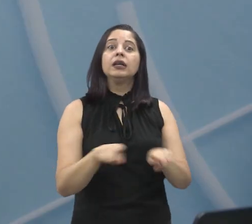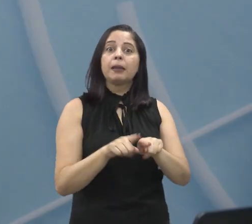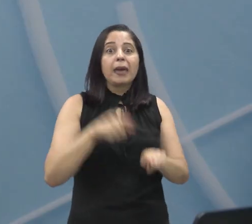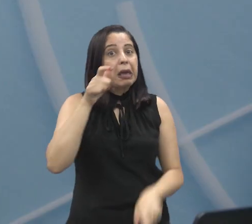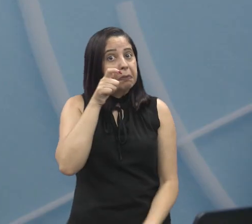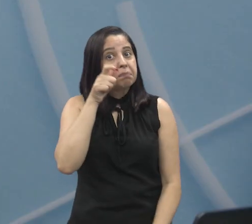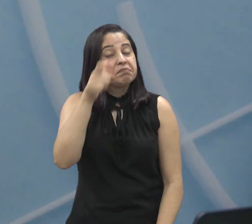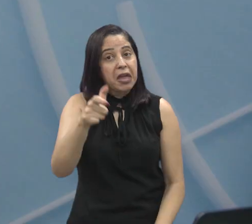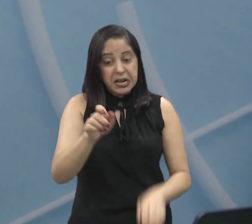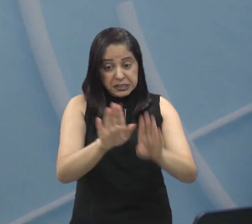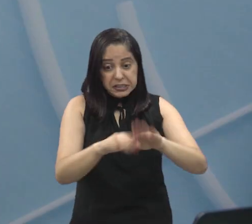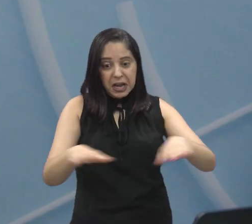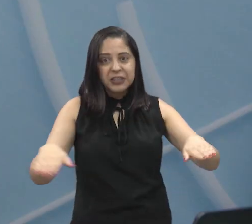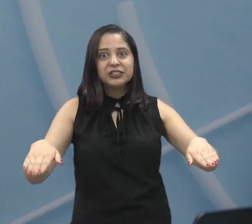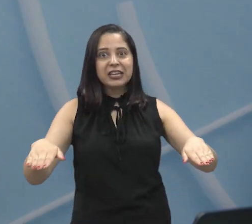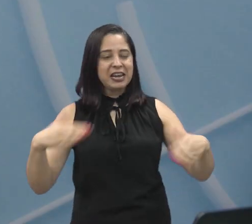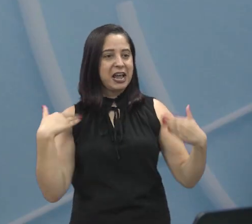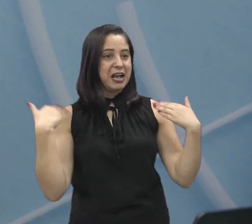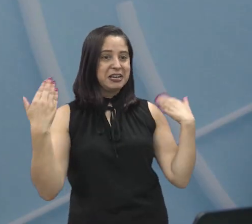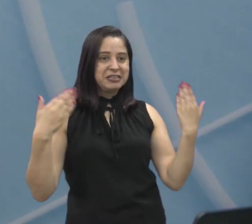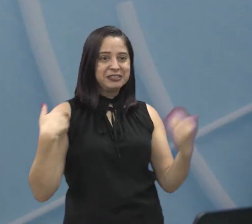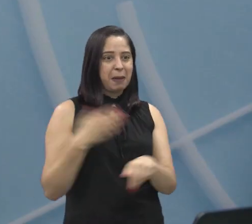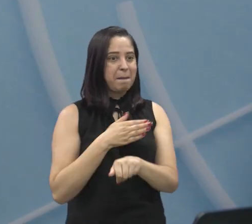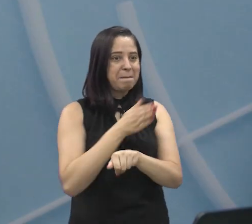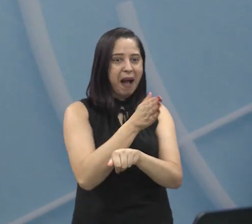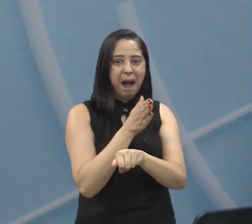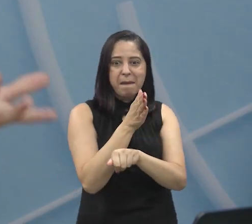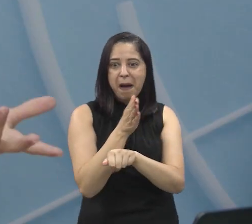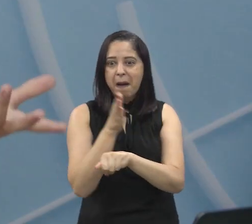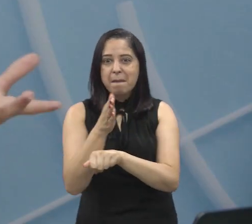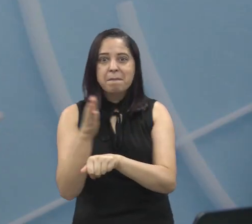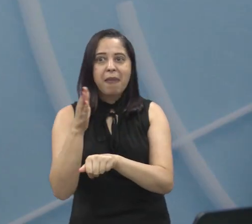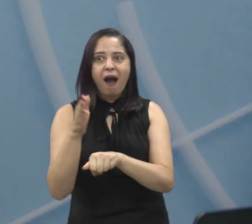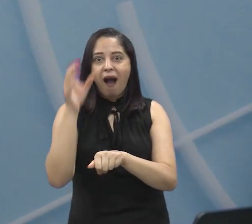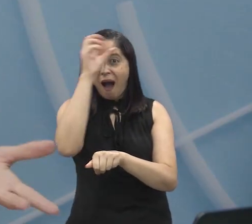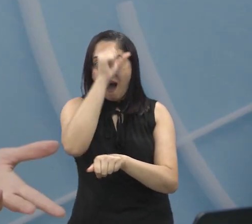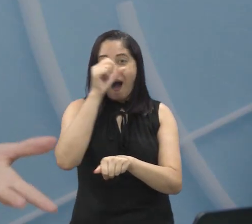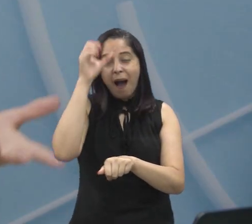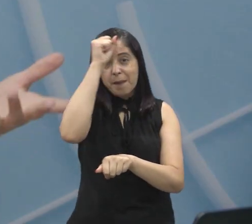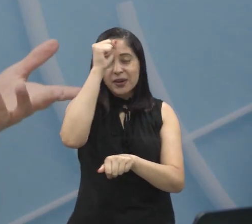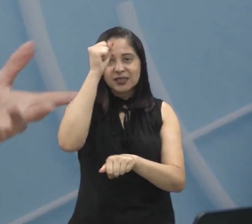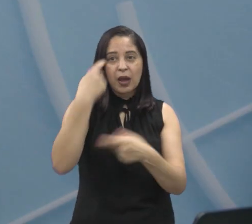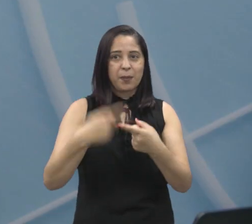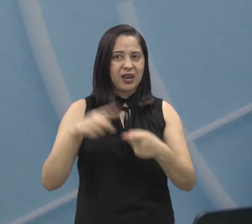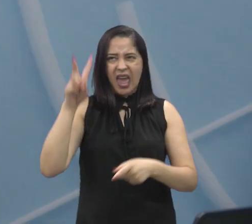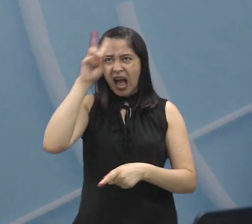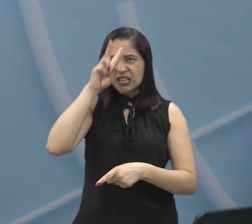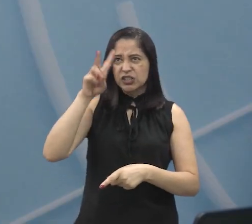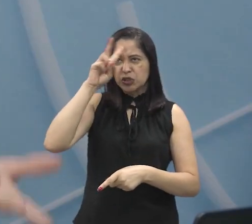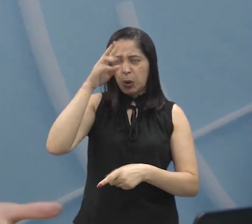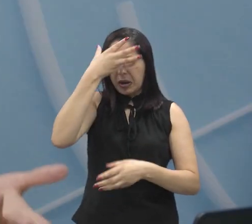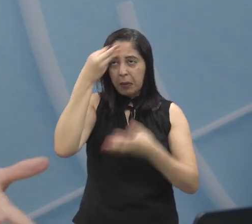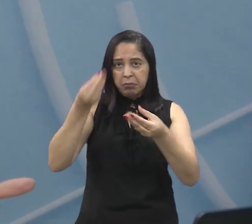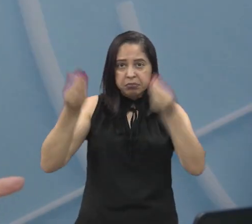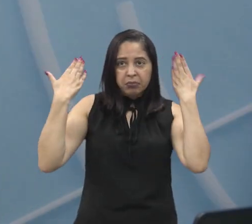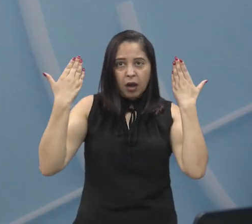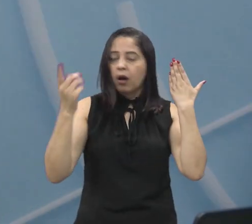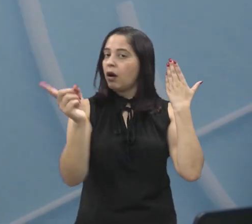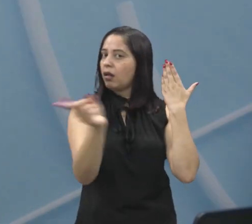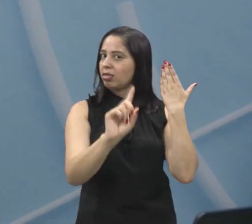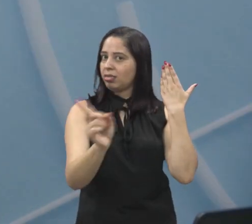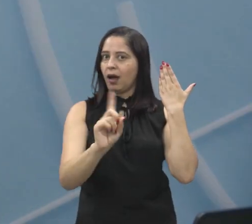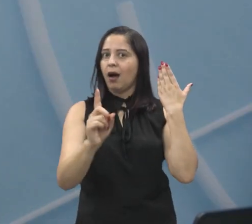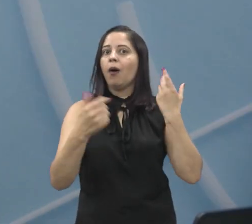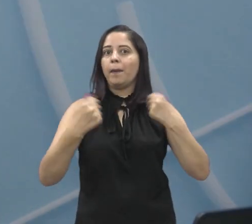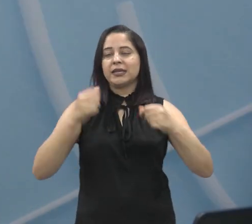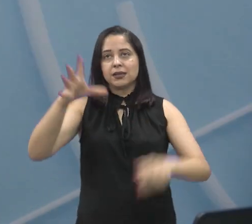Muitas crianças que vão ali aprendendo, né, desde cedo, porque a história ela não pode ser esquecida, né? Falando seja de São José dos Campos,